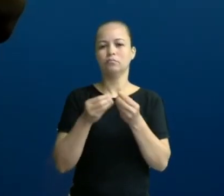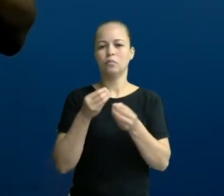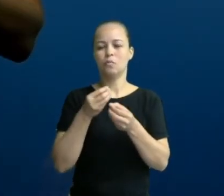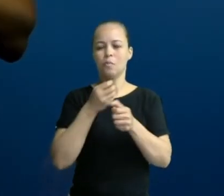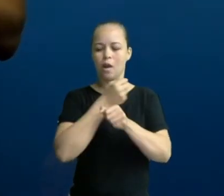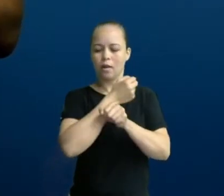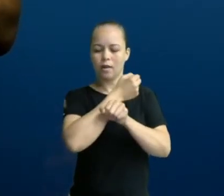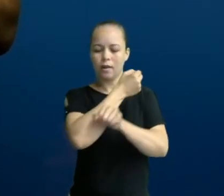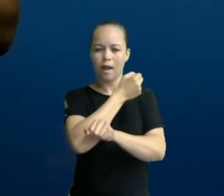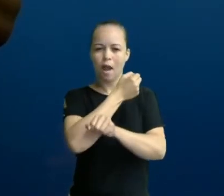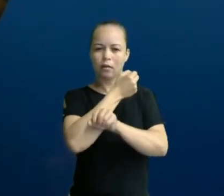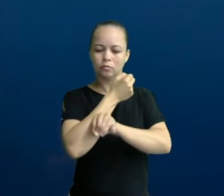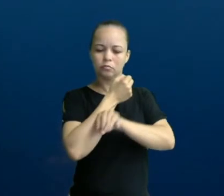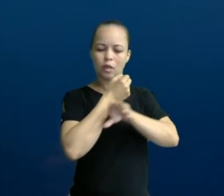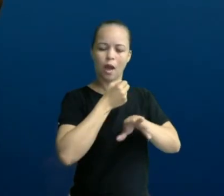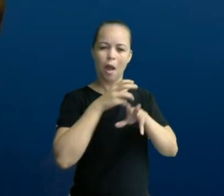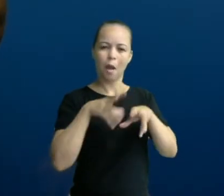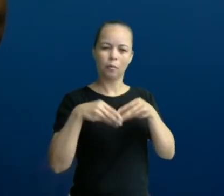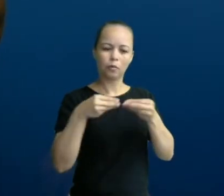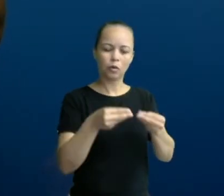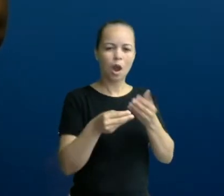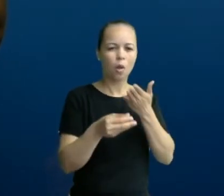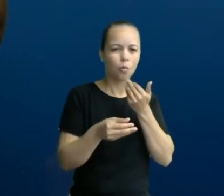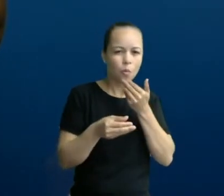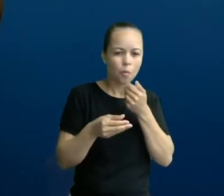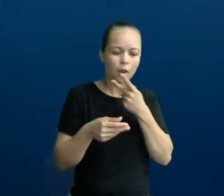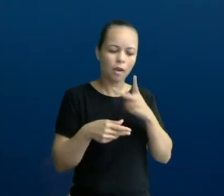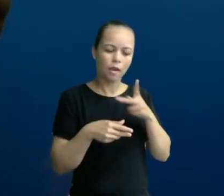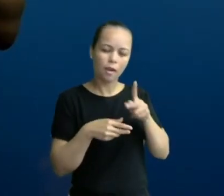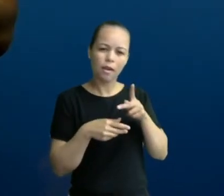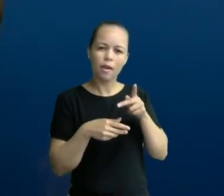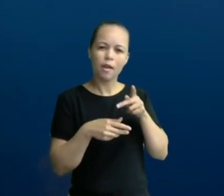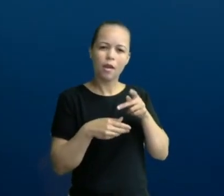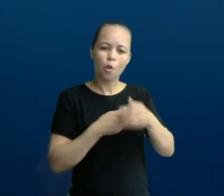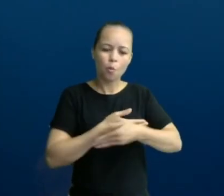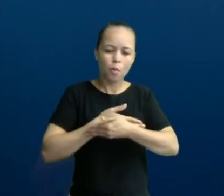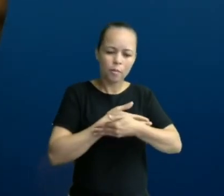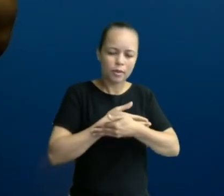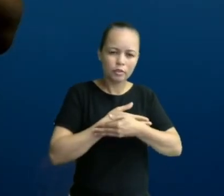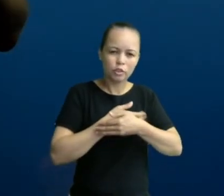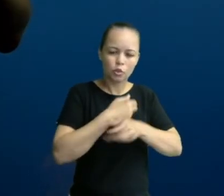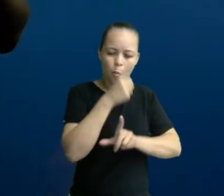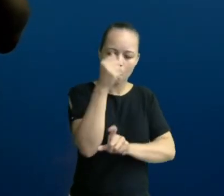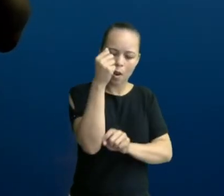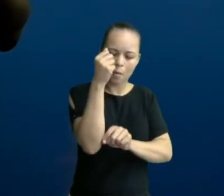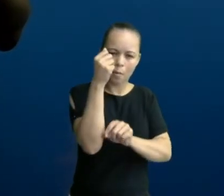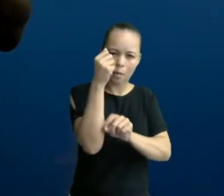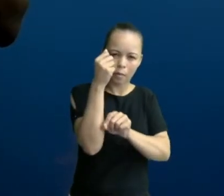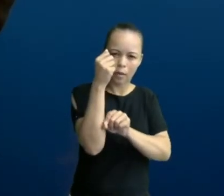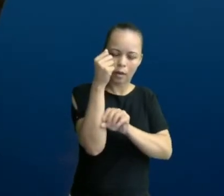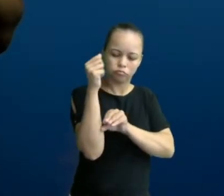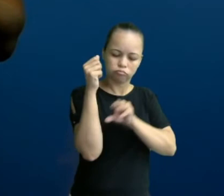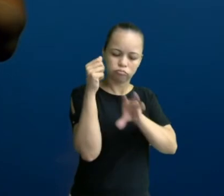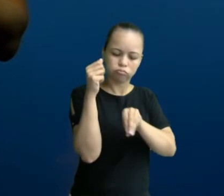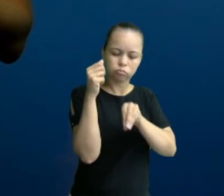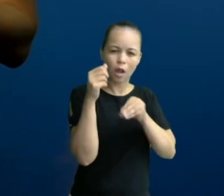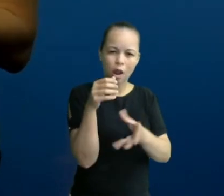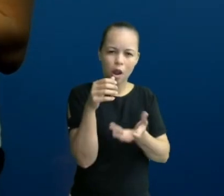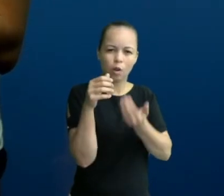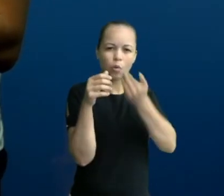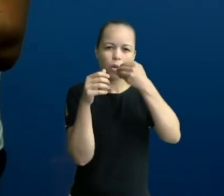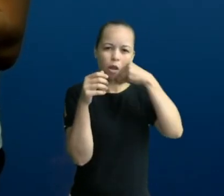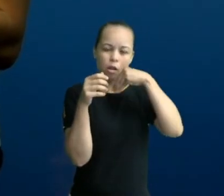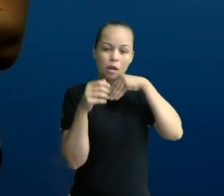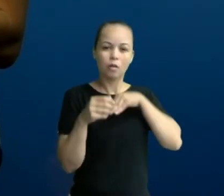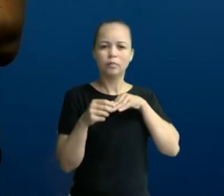de presente para ele. E ao comer aquele cocôzinho que foi dado para a mãezinha, vê que coisa... Isso é muito lindo, gente. Vê? Coisa mais fofa, né? Dar isso como alimento,